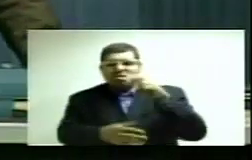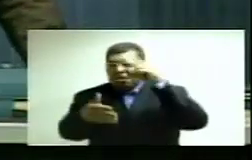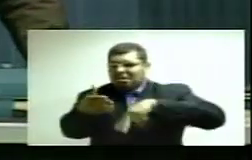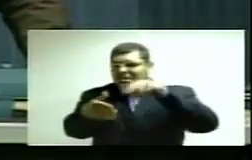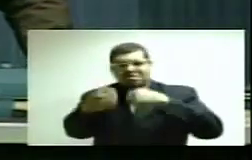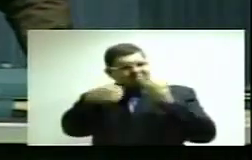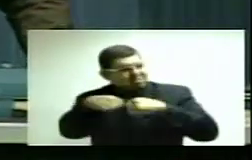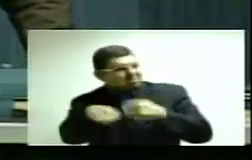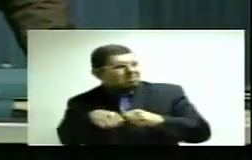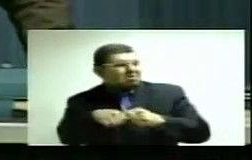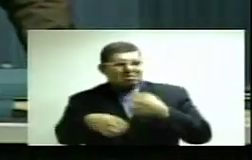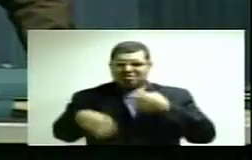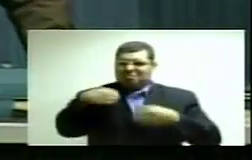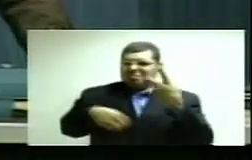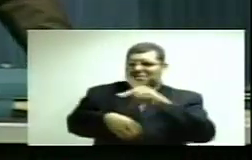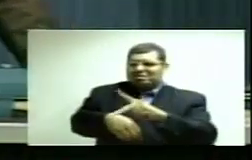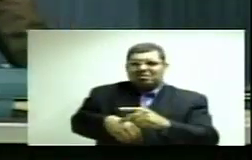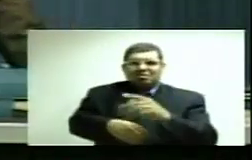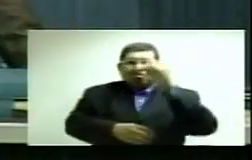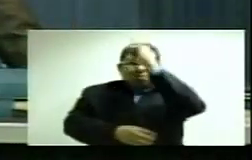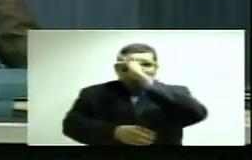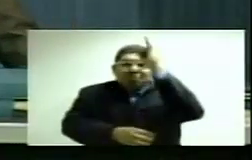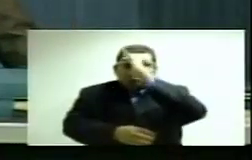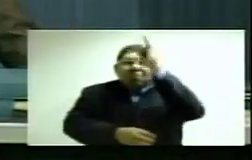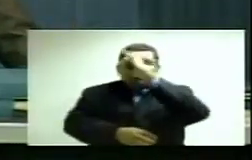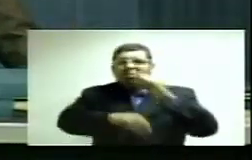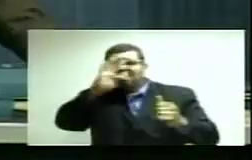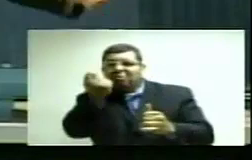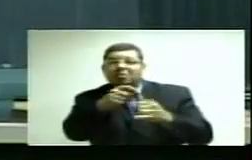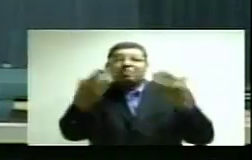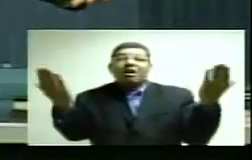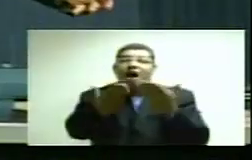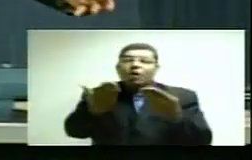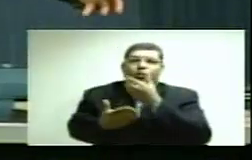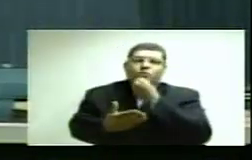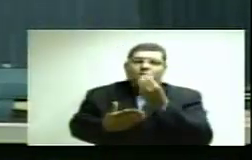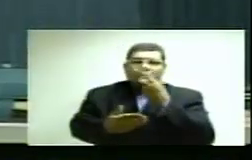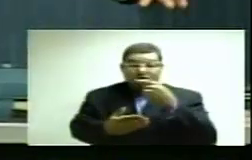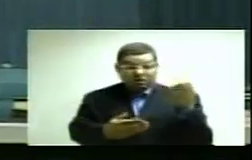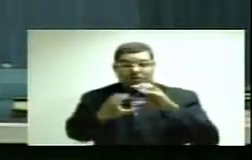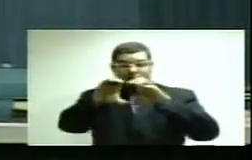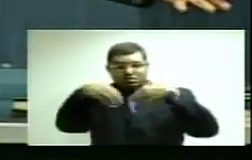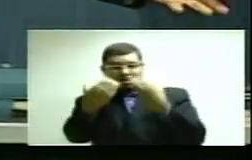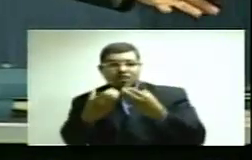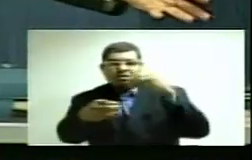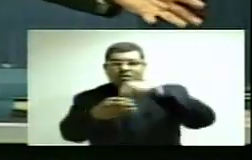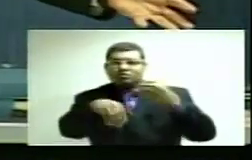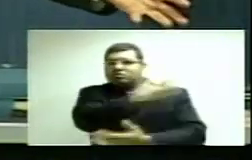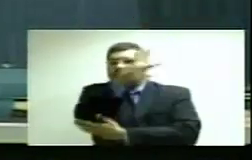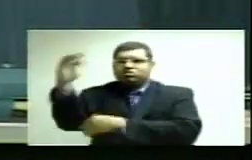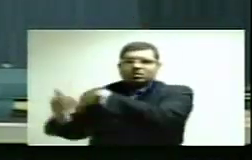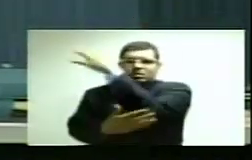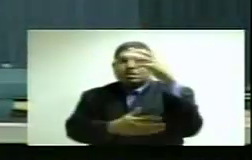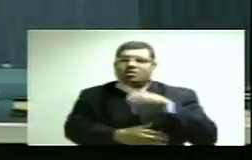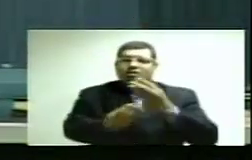leia, que não merece nem que a gente se incomode com isso, é um imbecil completo. Agora, um cara que diz que a nossa arena é no meio da selva,